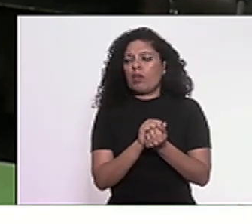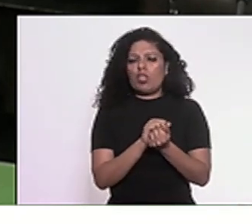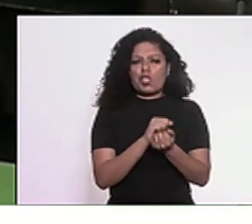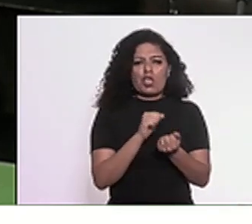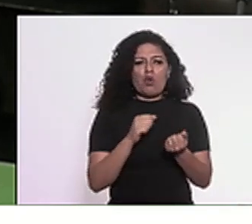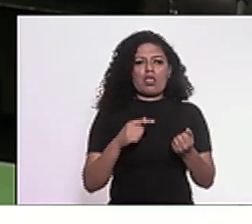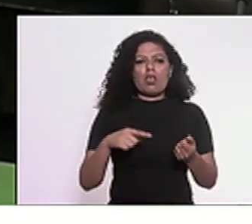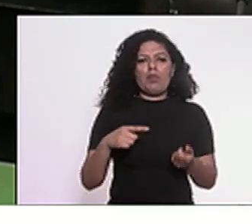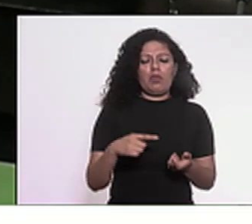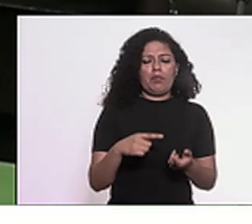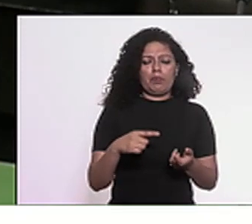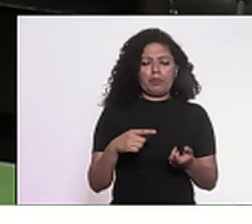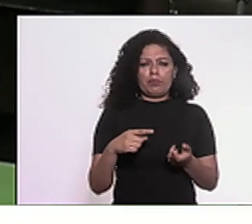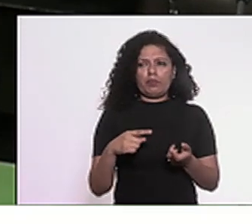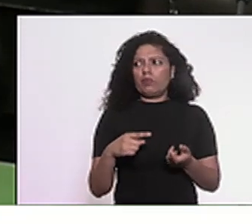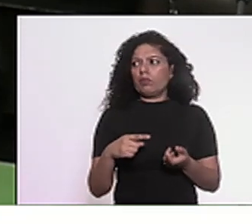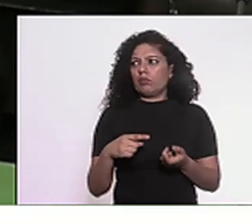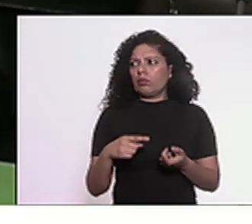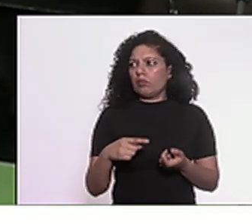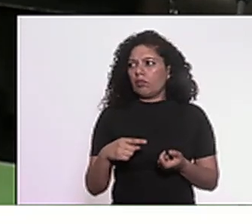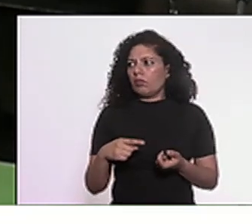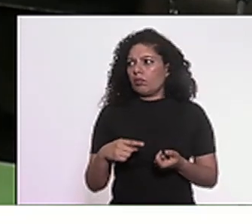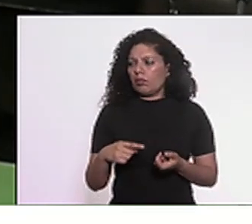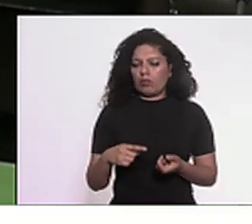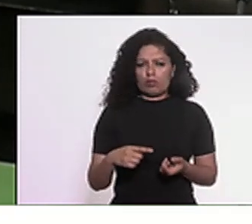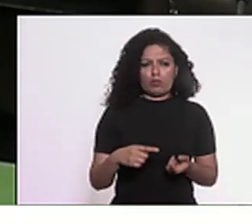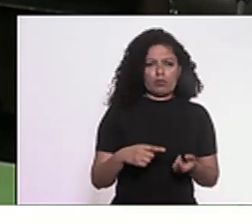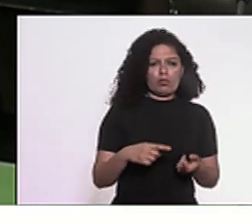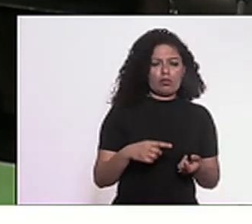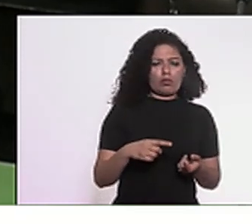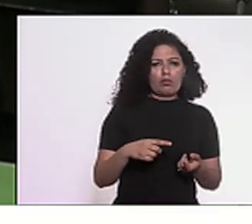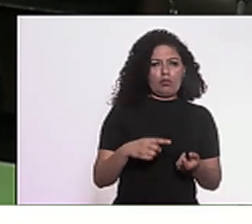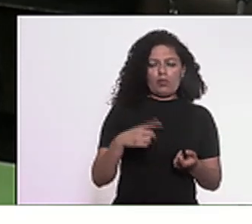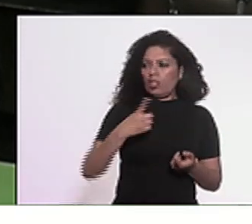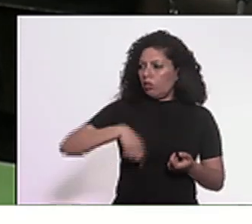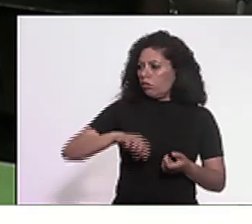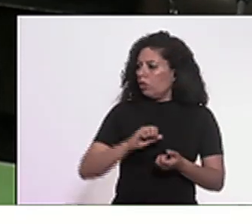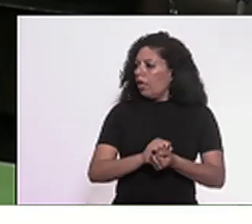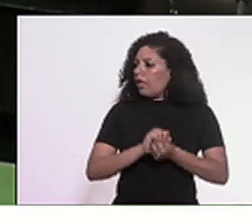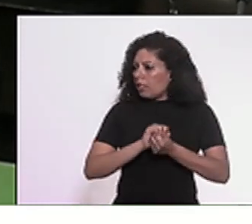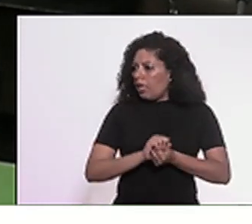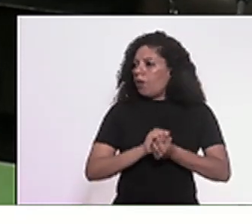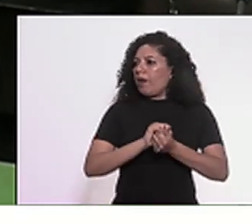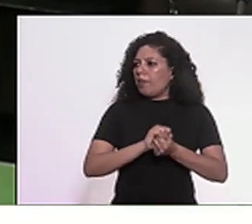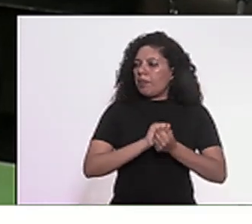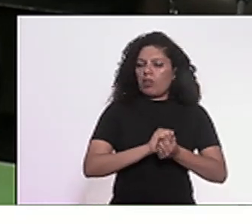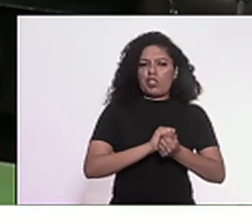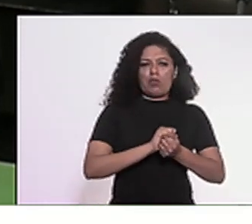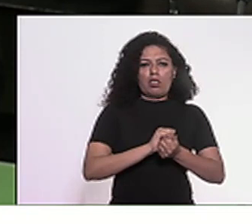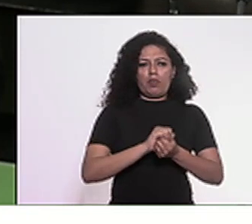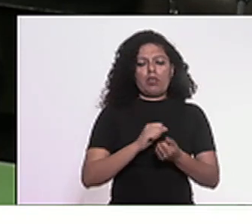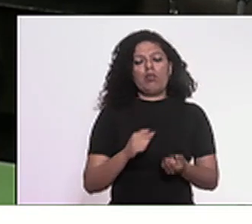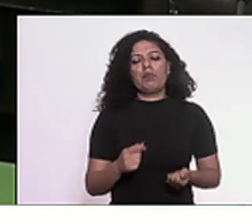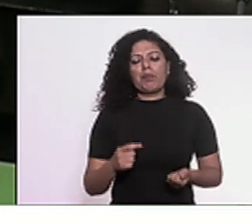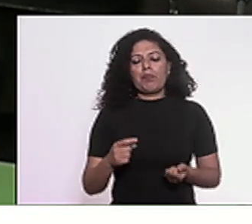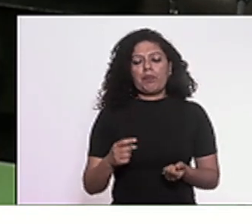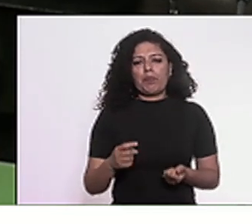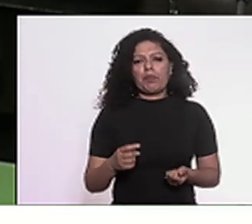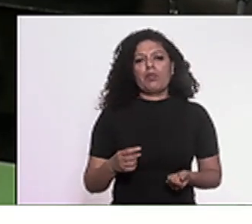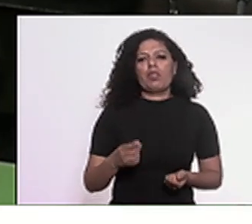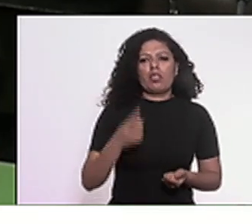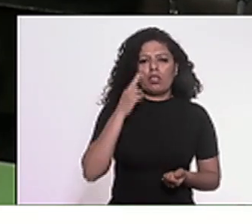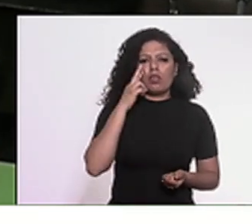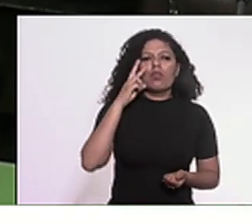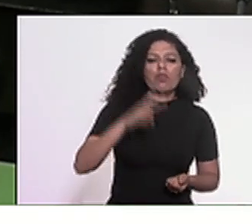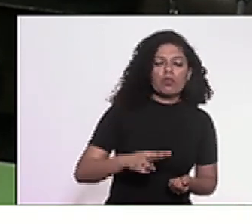atendimento nos finais de semana, nós poderemos também receber essa demanda e repassar para a Alerj no nosso 0800. E